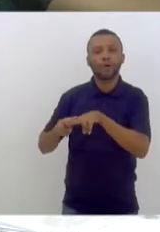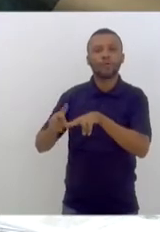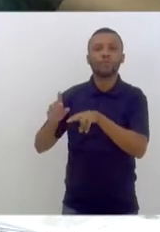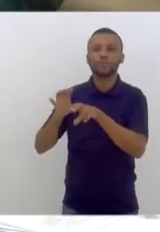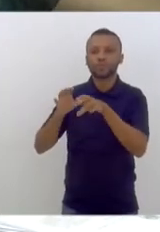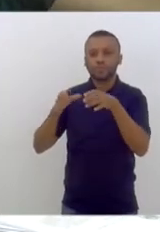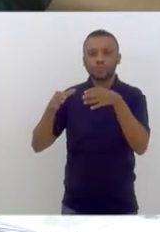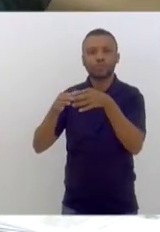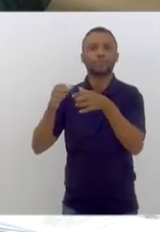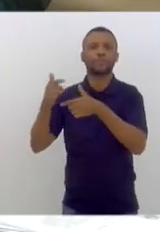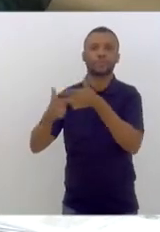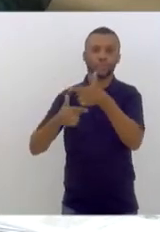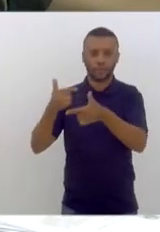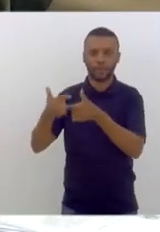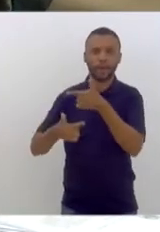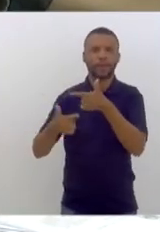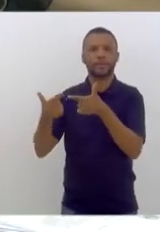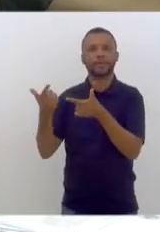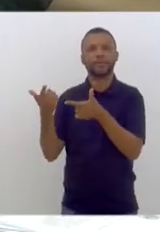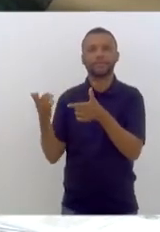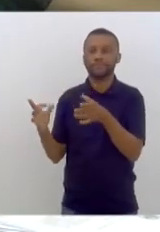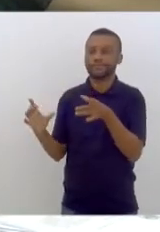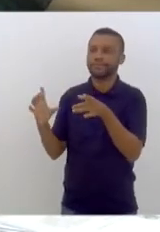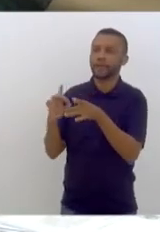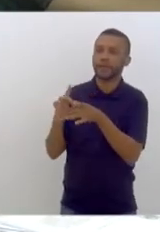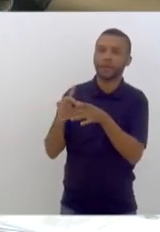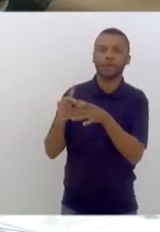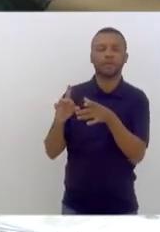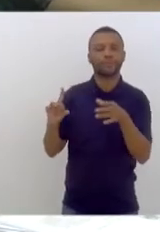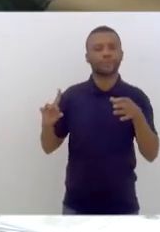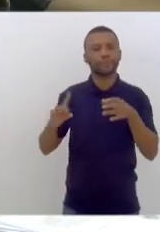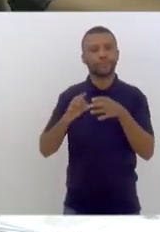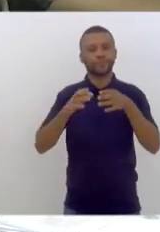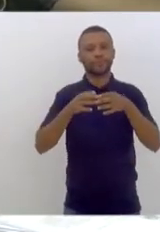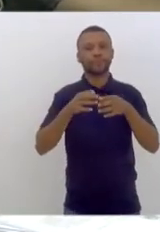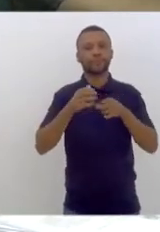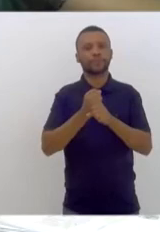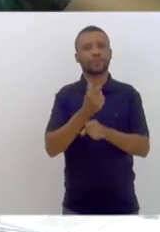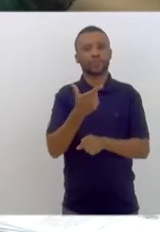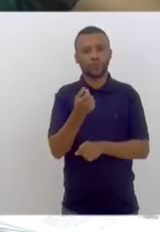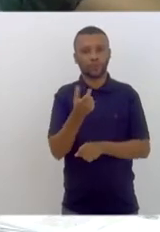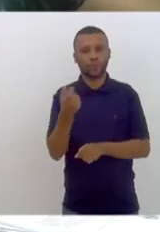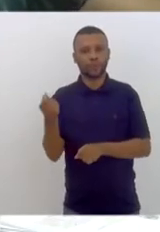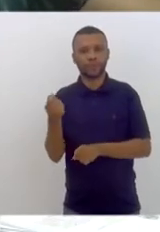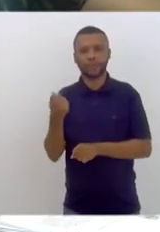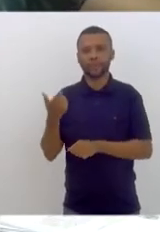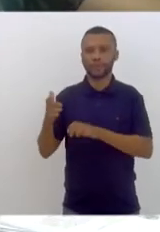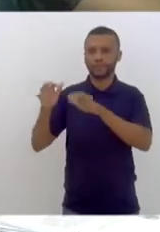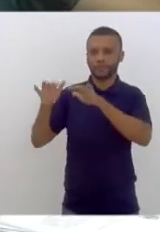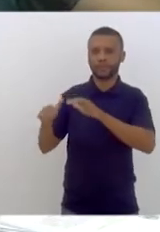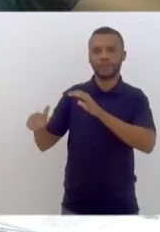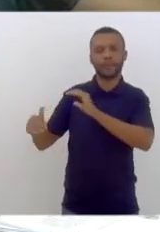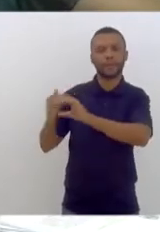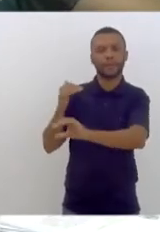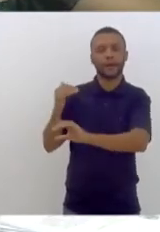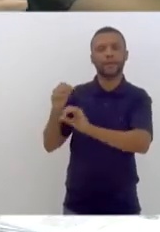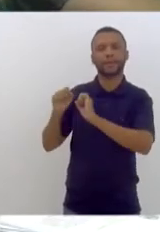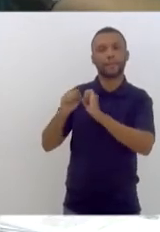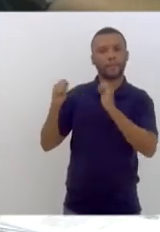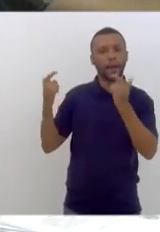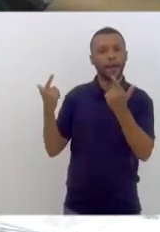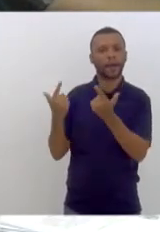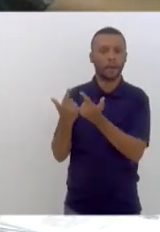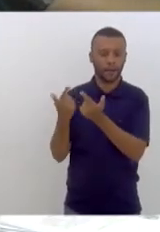inclusive, participei em 2020, que era para mandar essa mensagem para casa. Então, esta é a parte